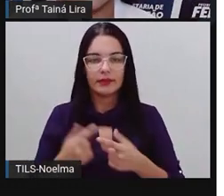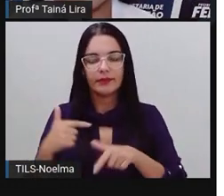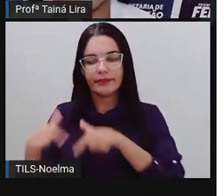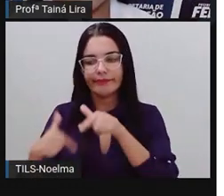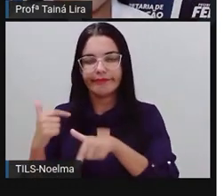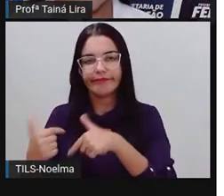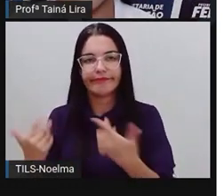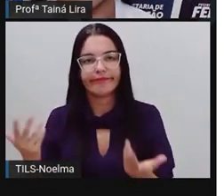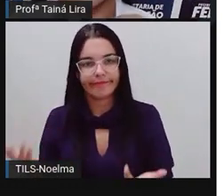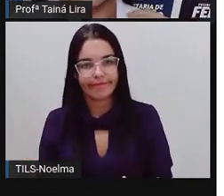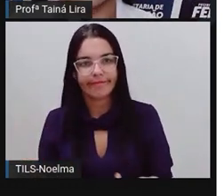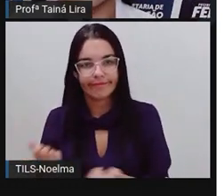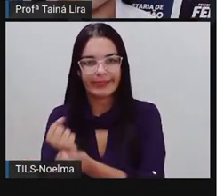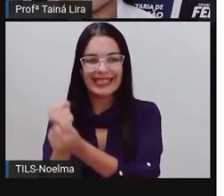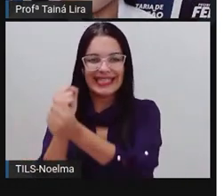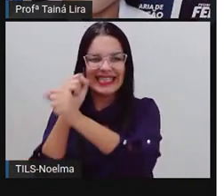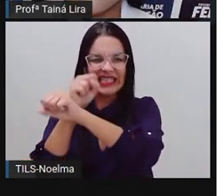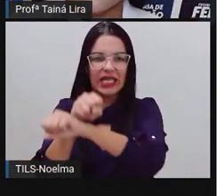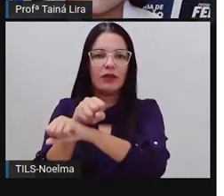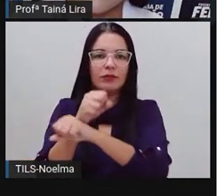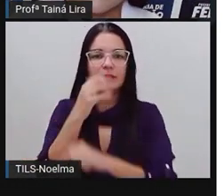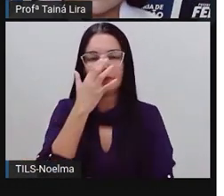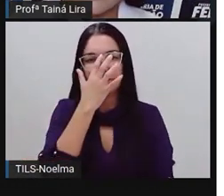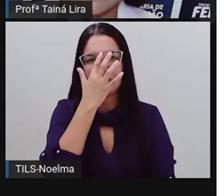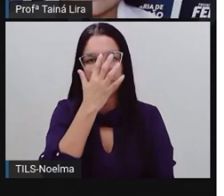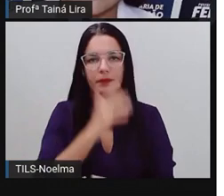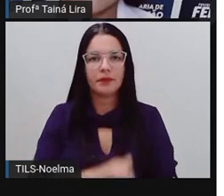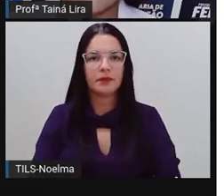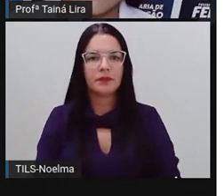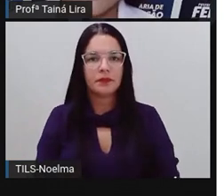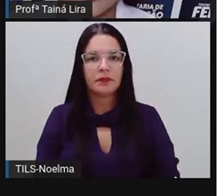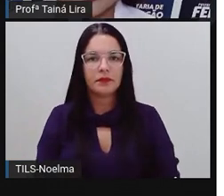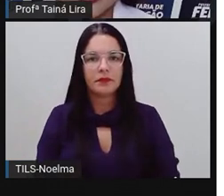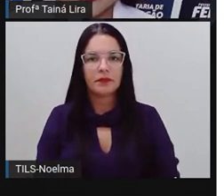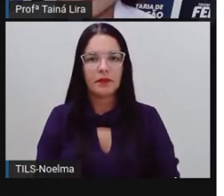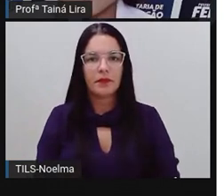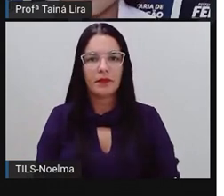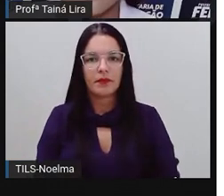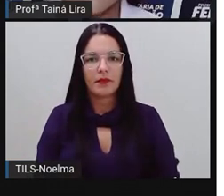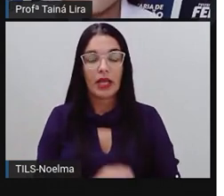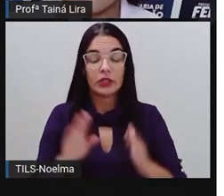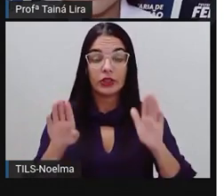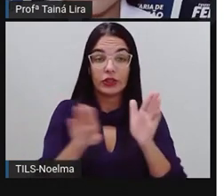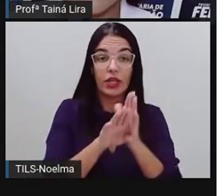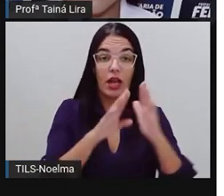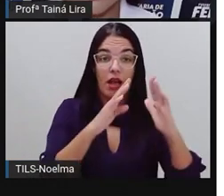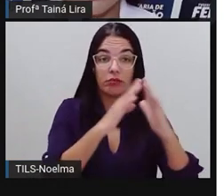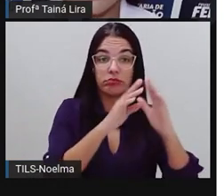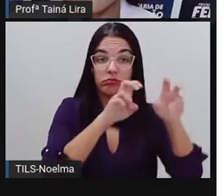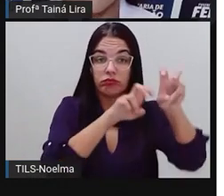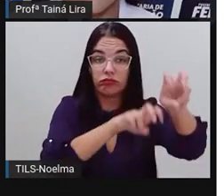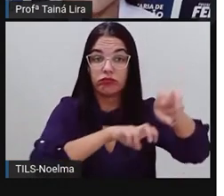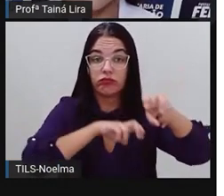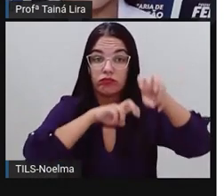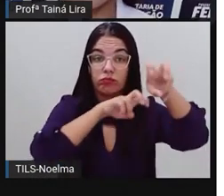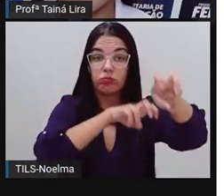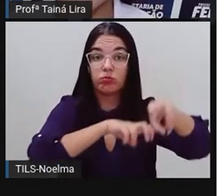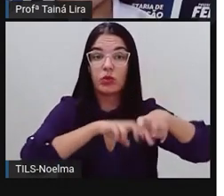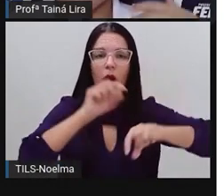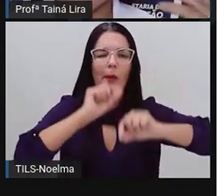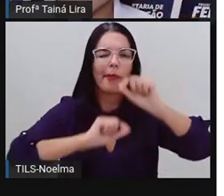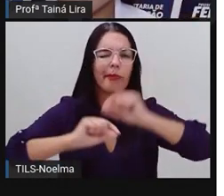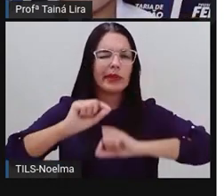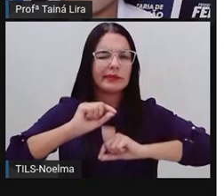aí trabalhavam ali como cocheiro tá bom é e nas fazendas esses africanos dormiam em